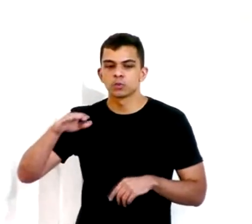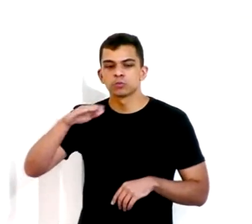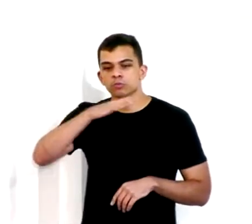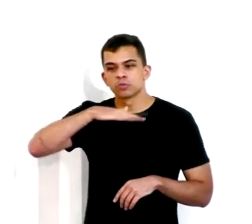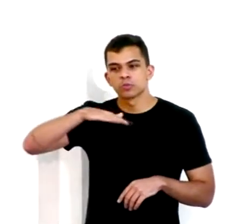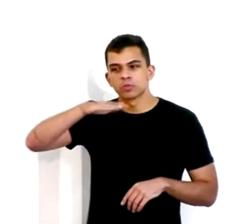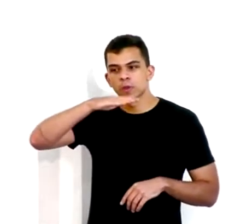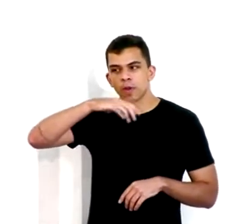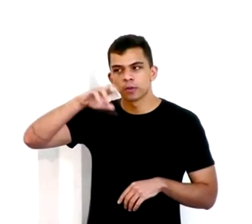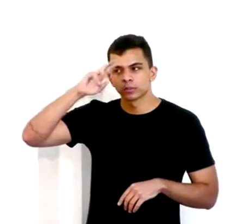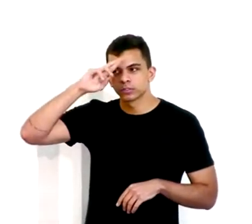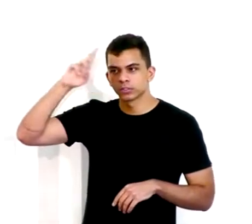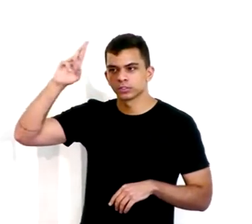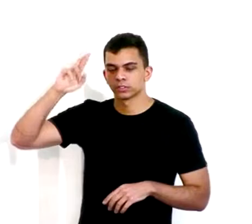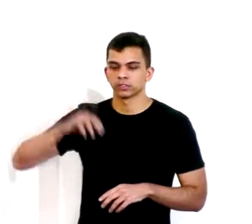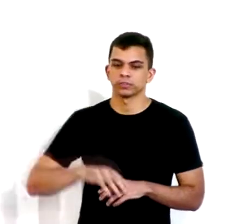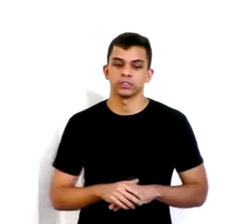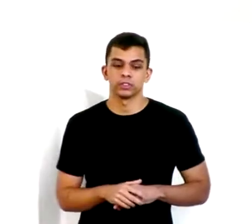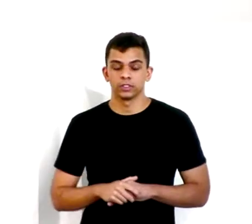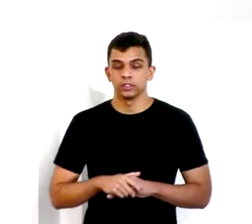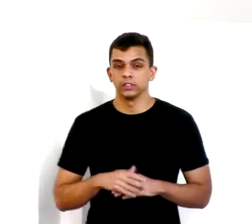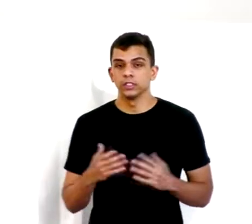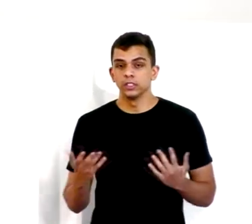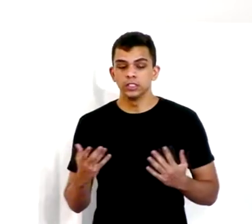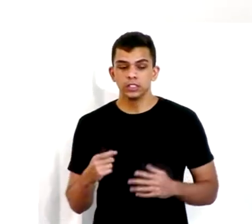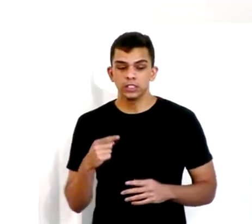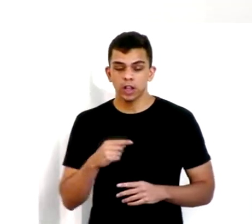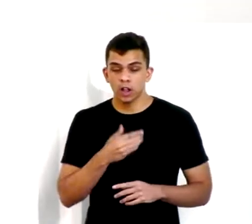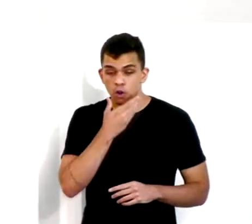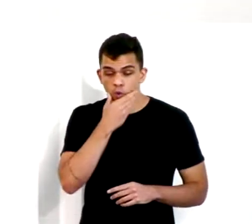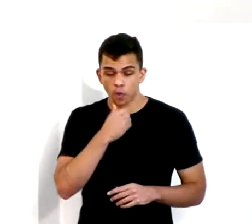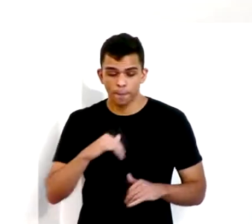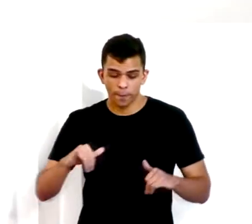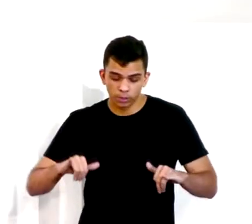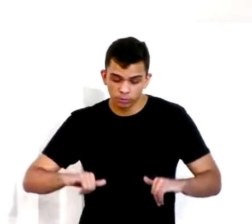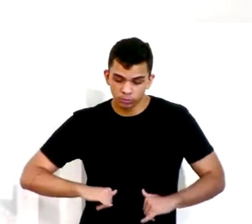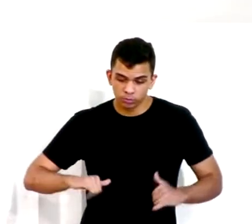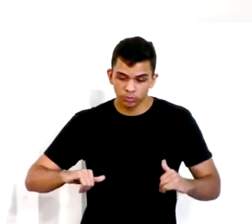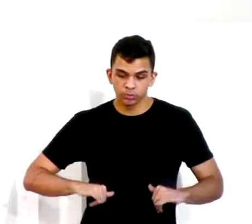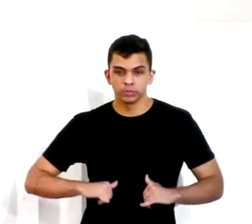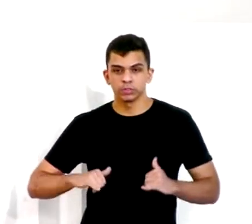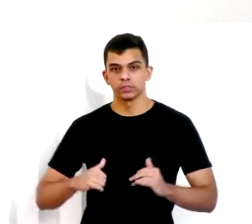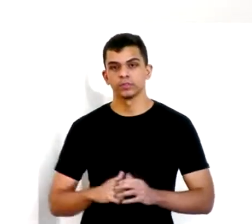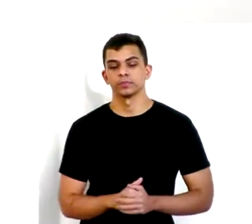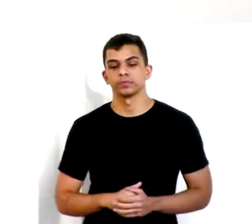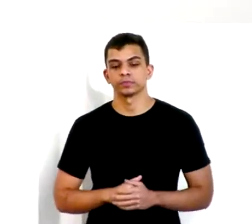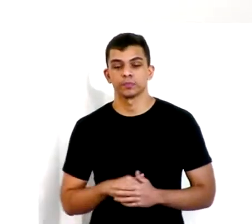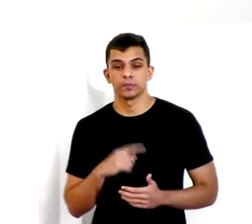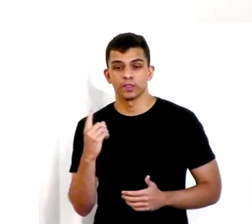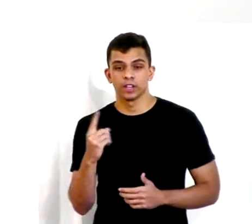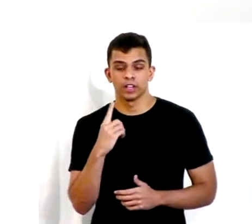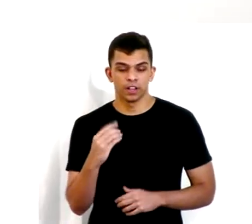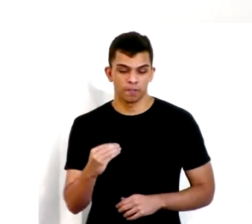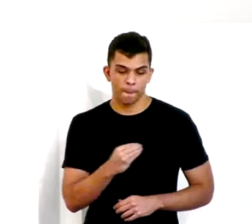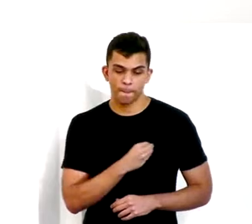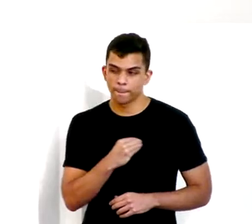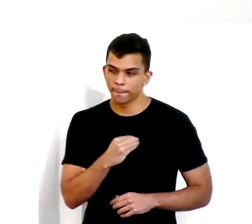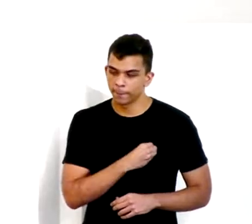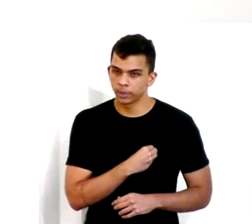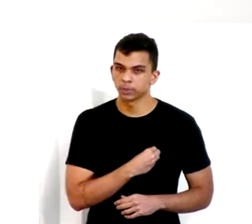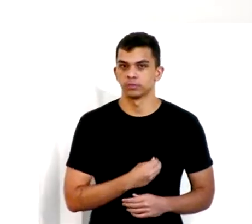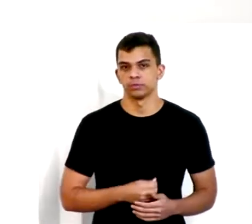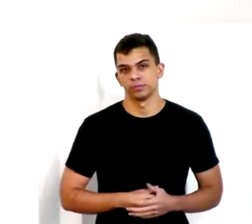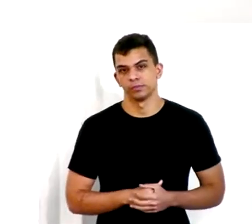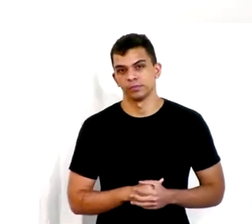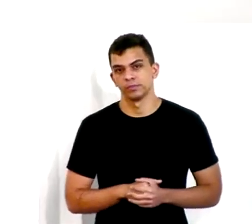está sofrendo. E o que nós temos de pista diante de nós é que ele pecou diante do Senhor, e por isso